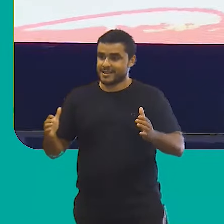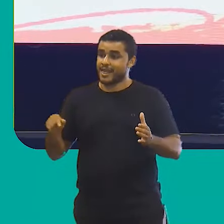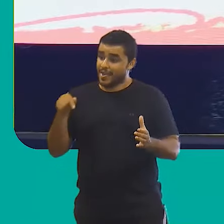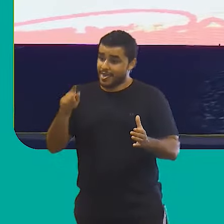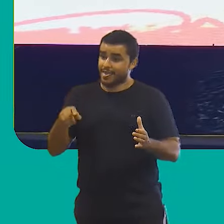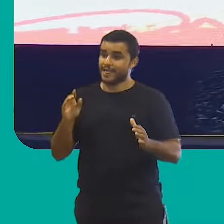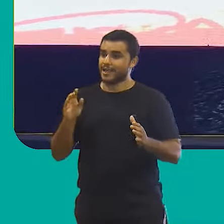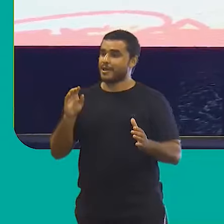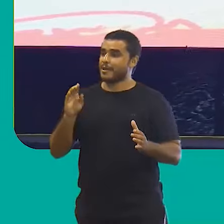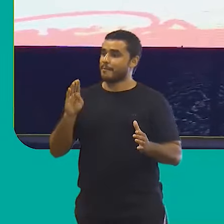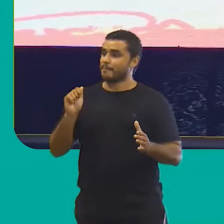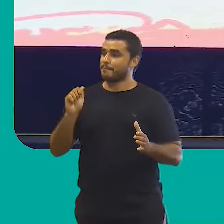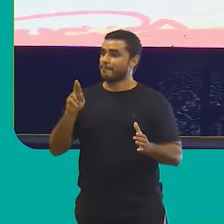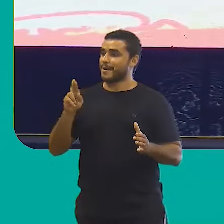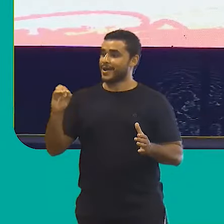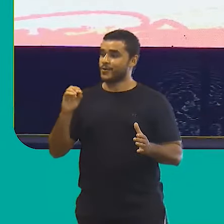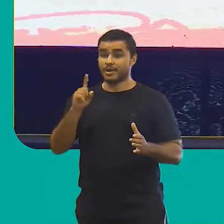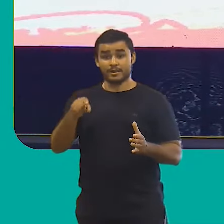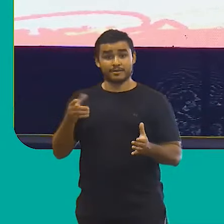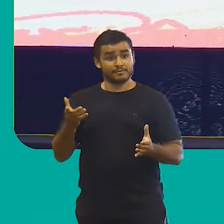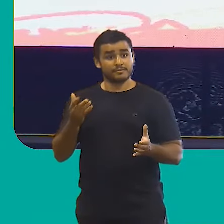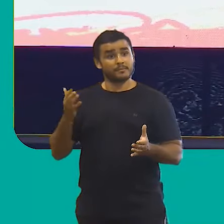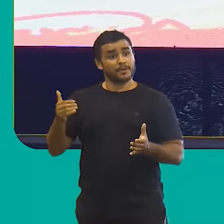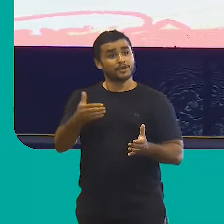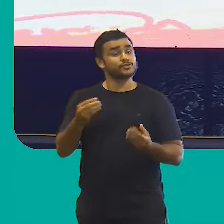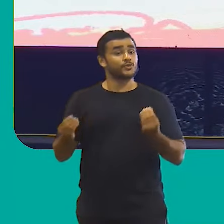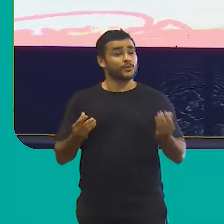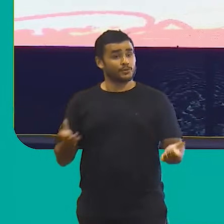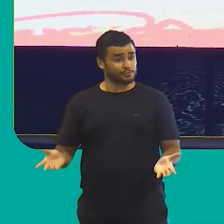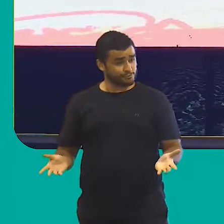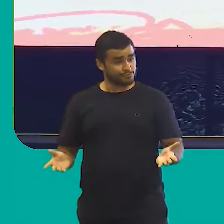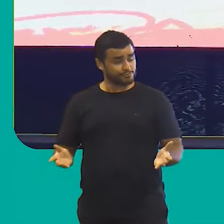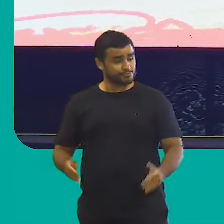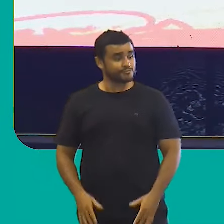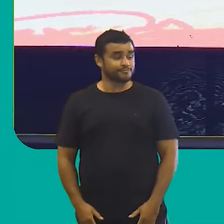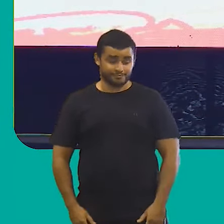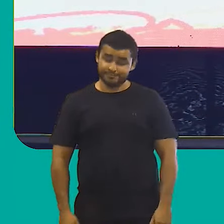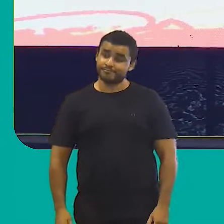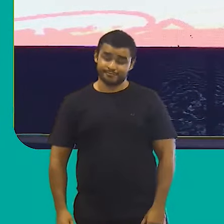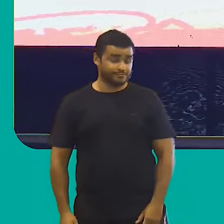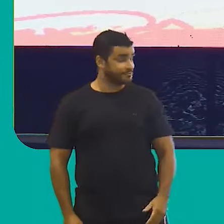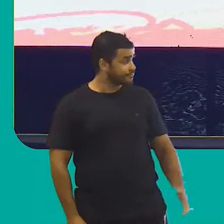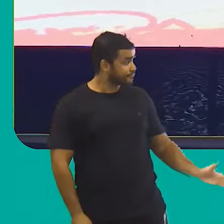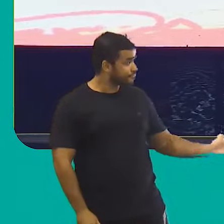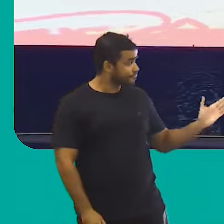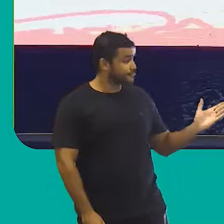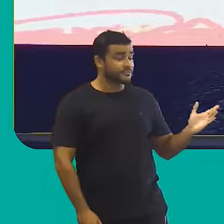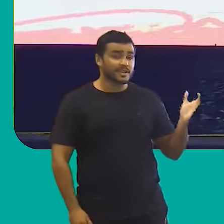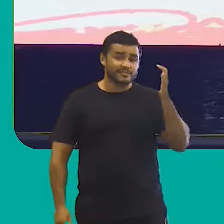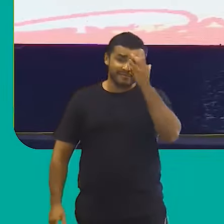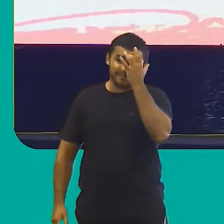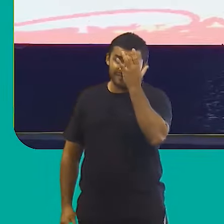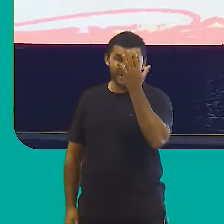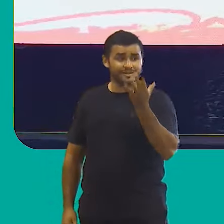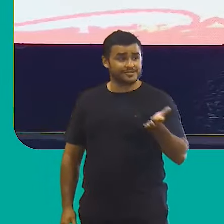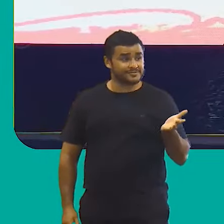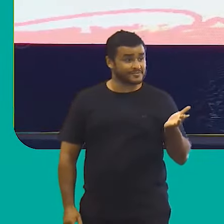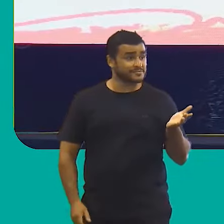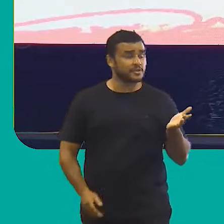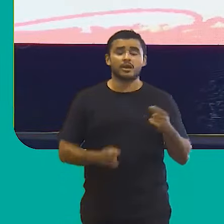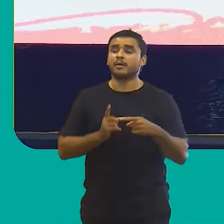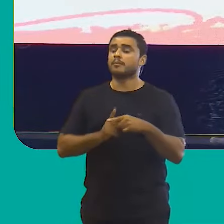Essa questão anterior. Fácil, médio ou difícil? Fácil. Por que ela